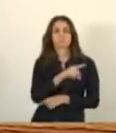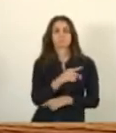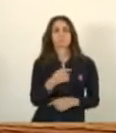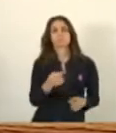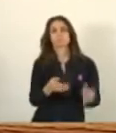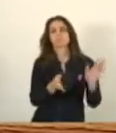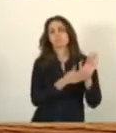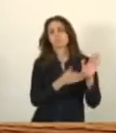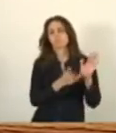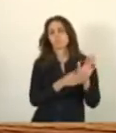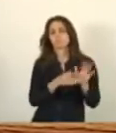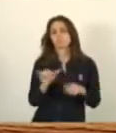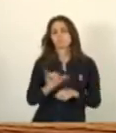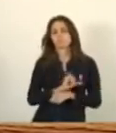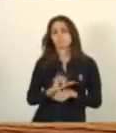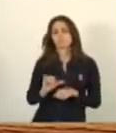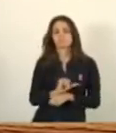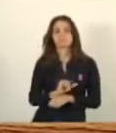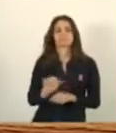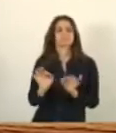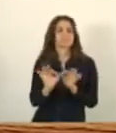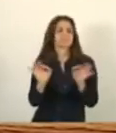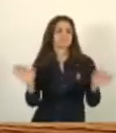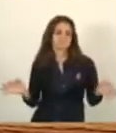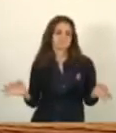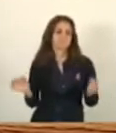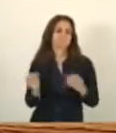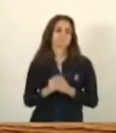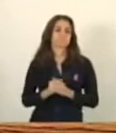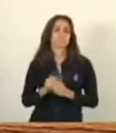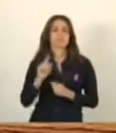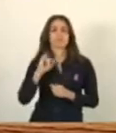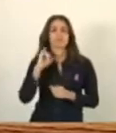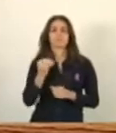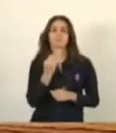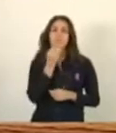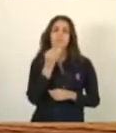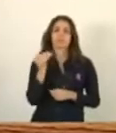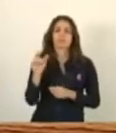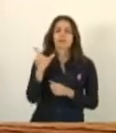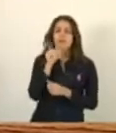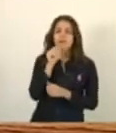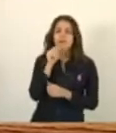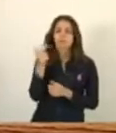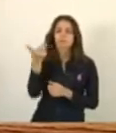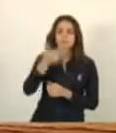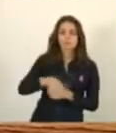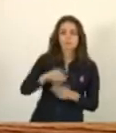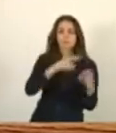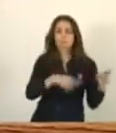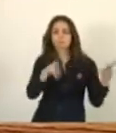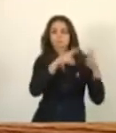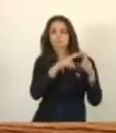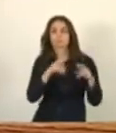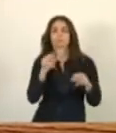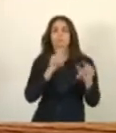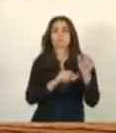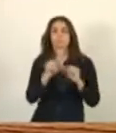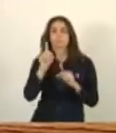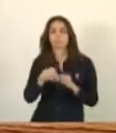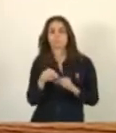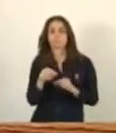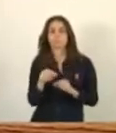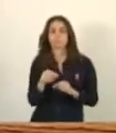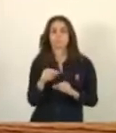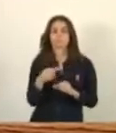uma forma aparentemente muito simples de aproveitamento de água servida. A ideia consiste